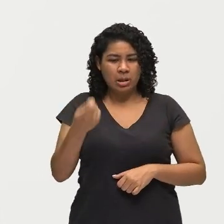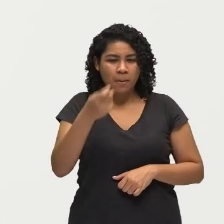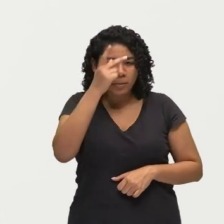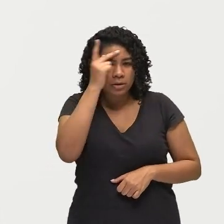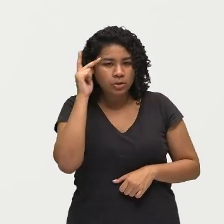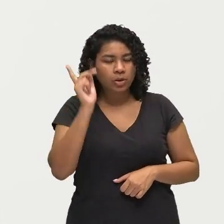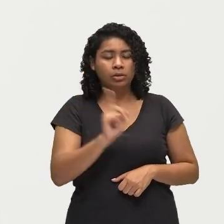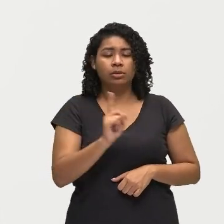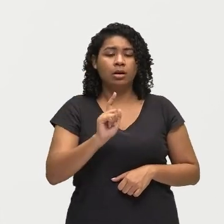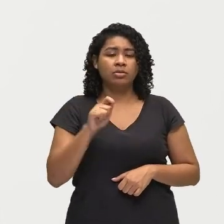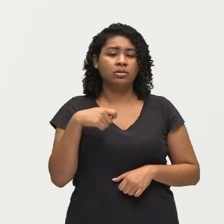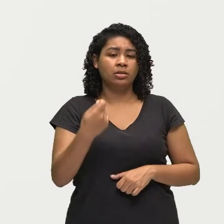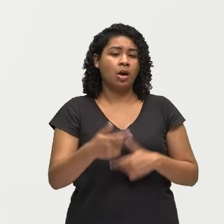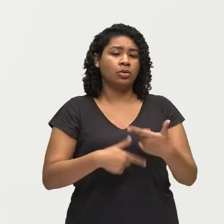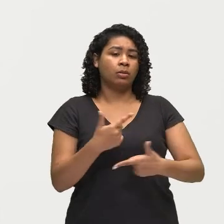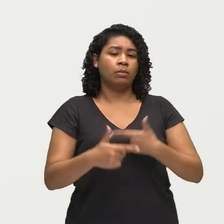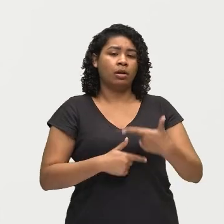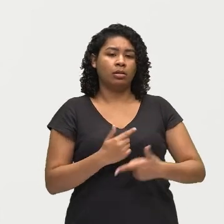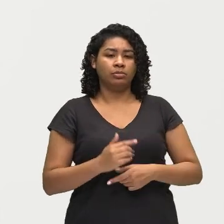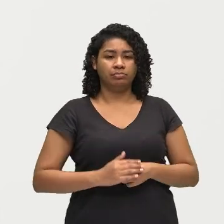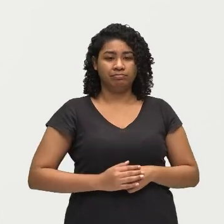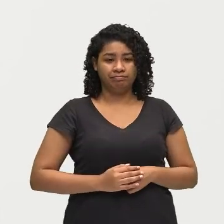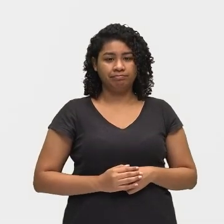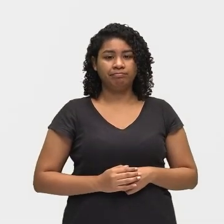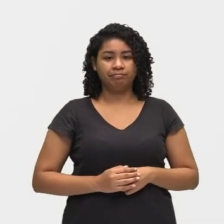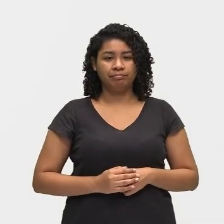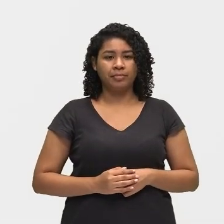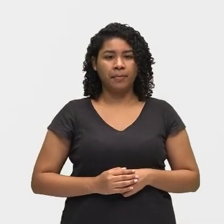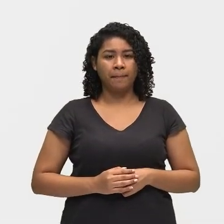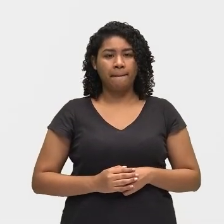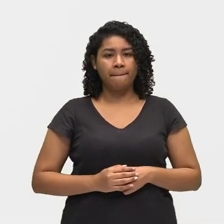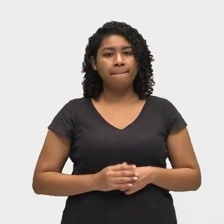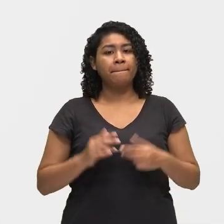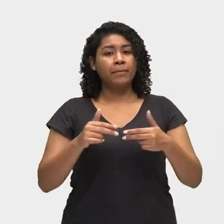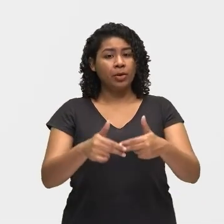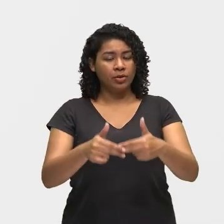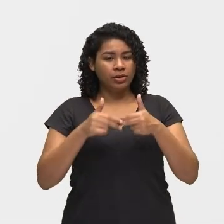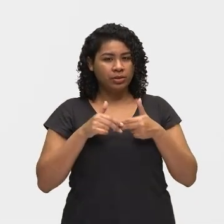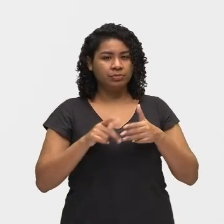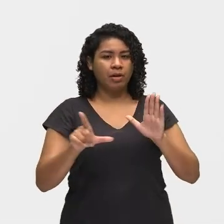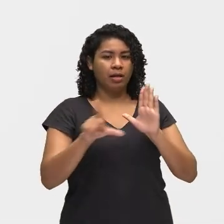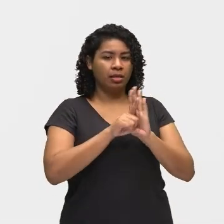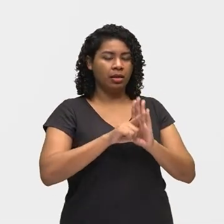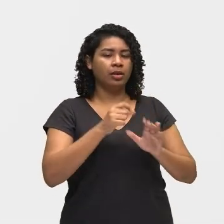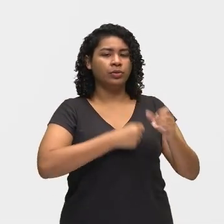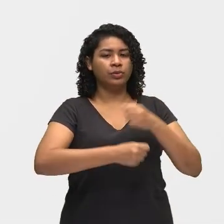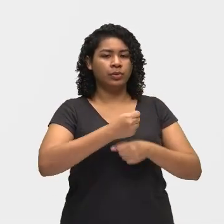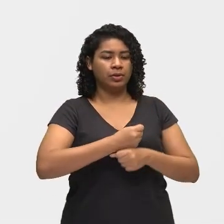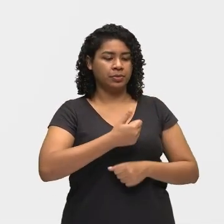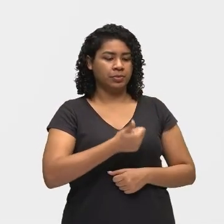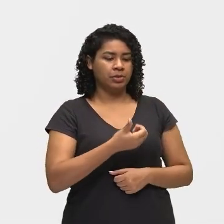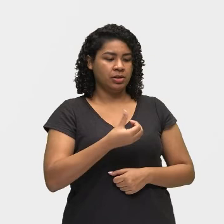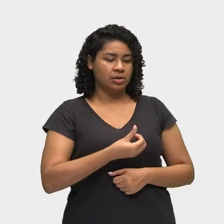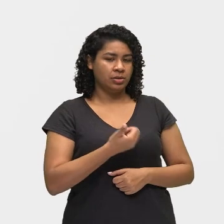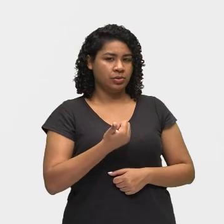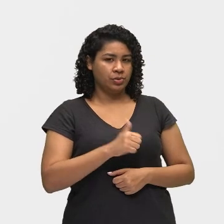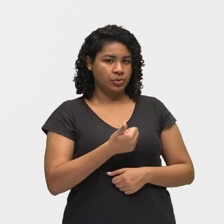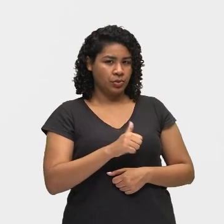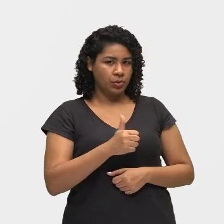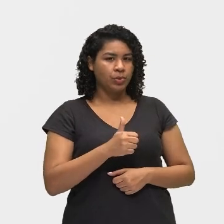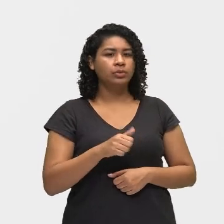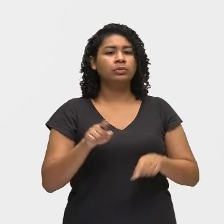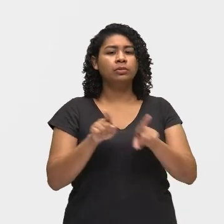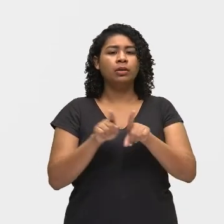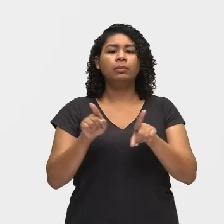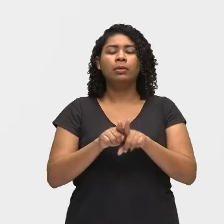força de trabalho. Continuando o nosso texto. A custo disso, a lei de 1611 também